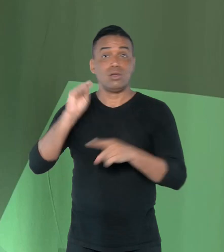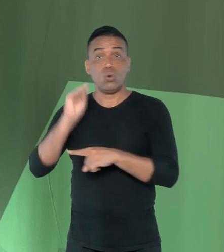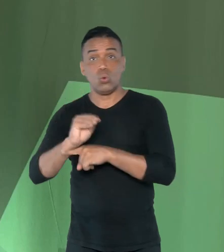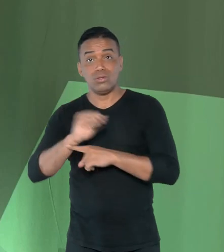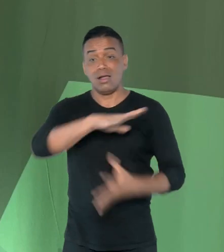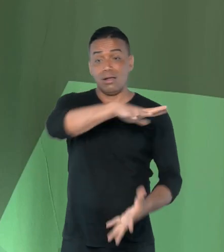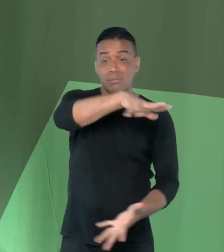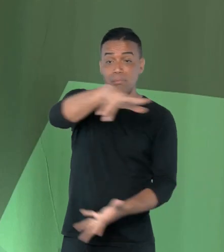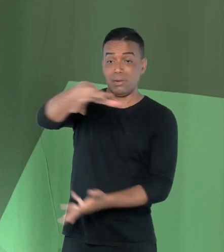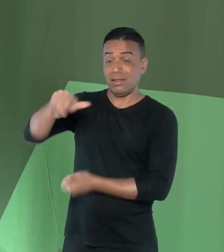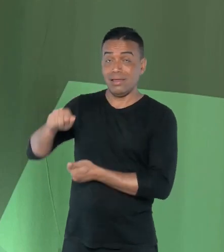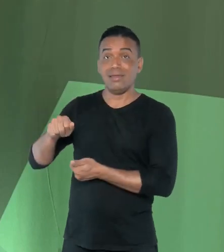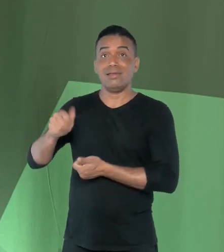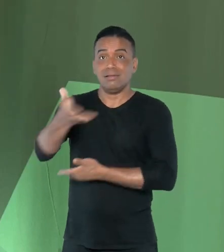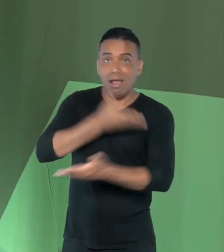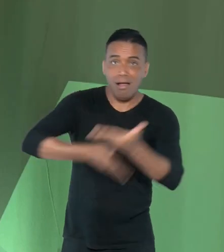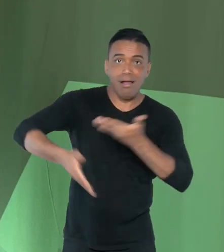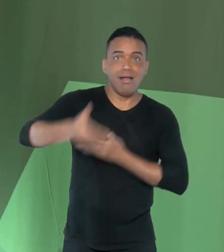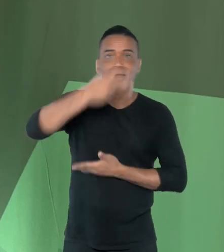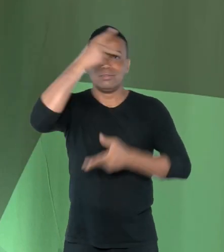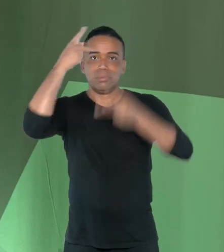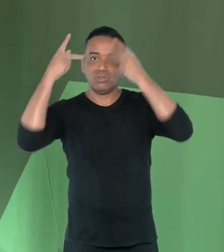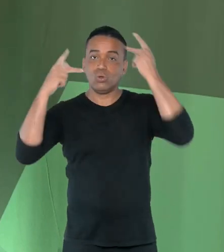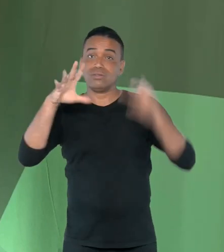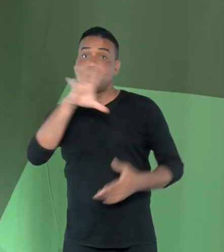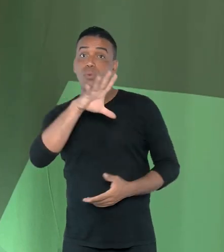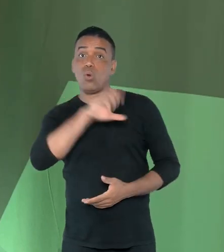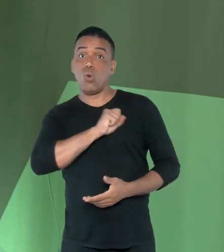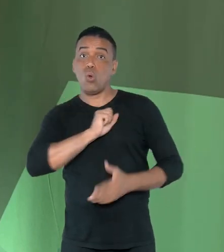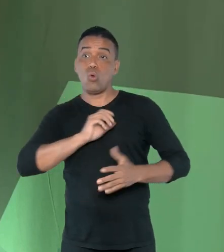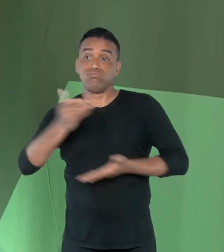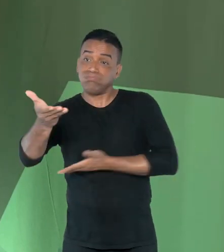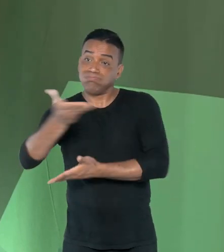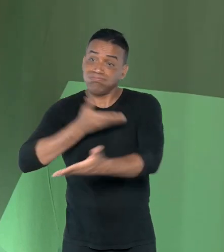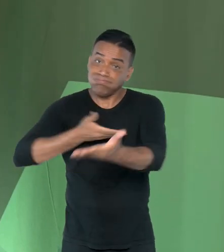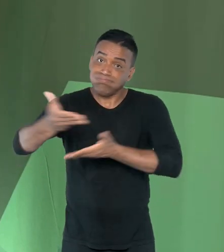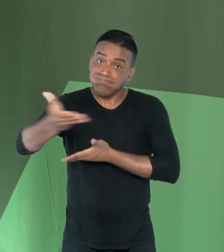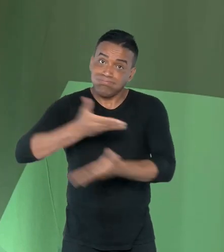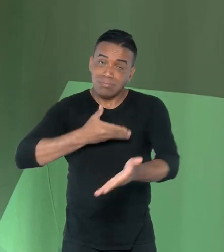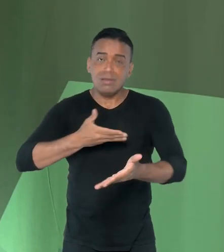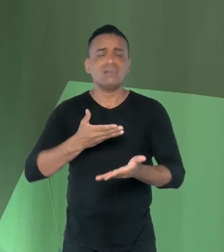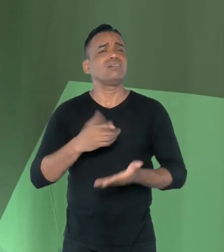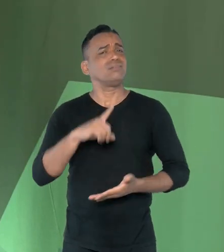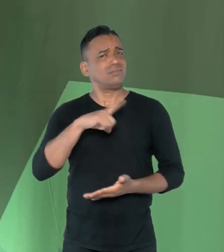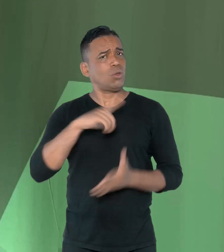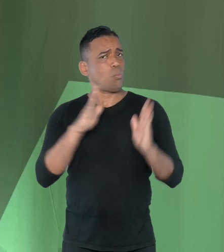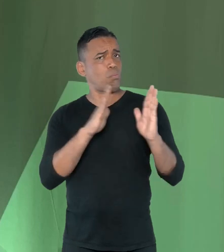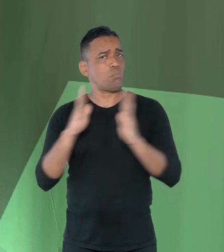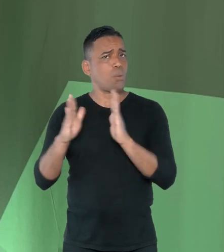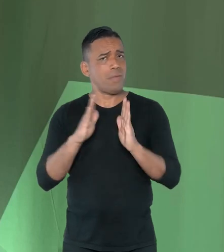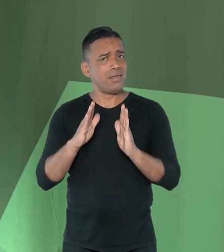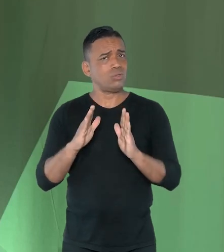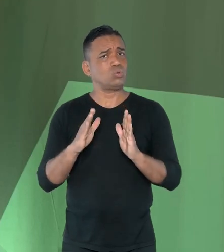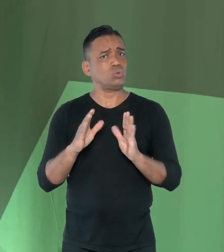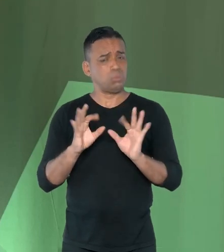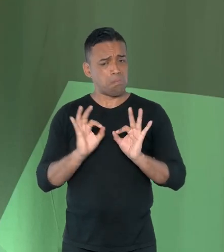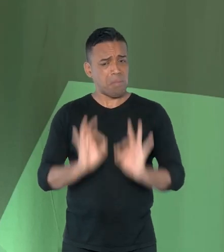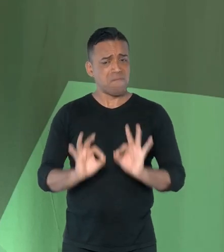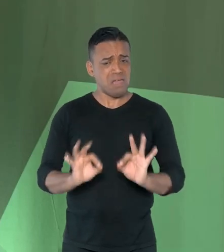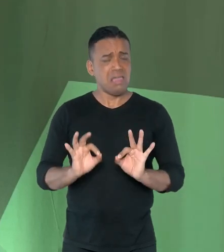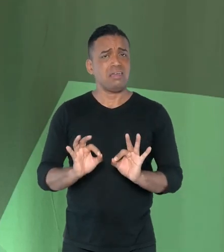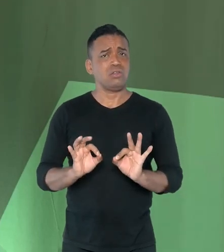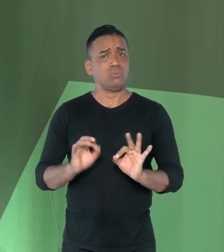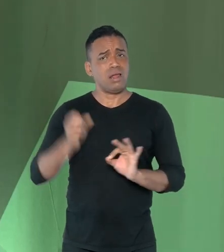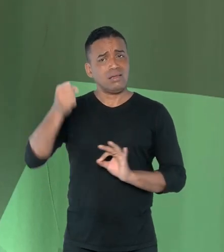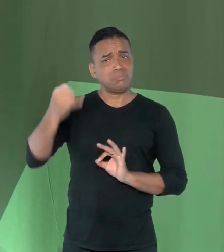amar o próximo. Então, existe um momento ideal para falar isso para as crianças? O seu